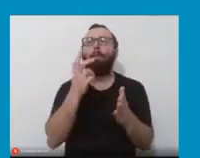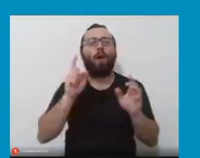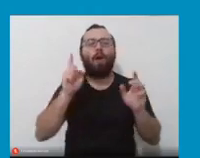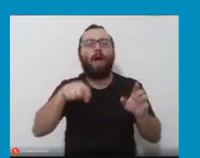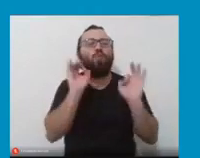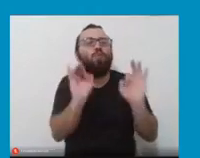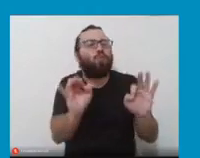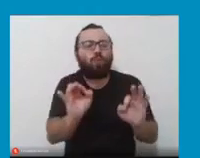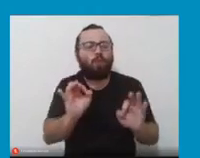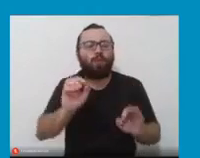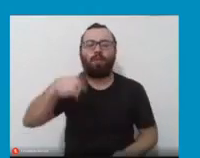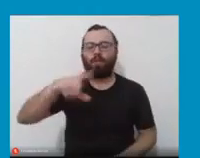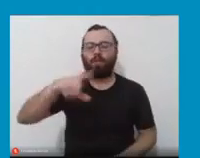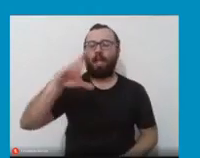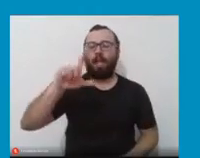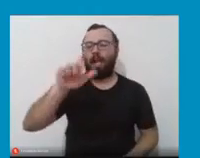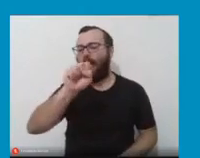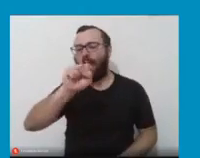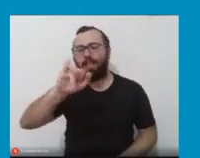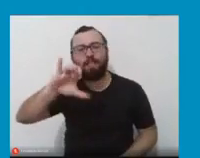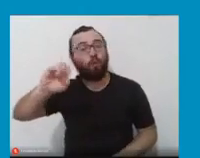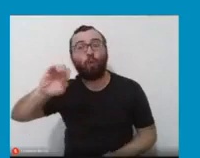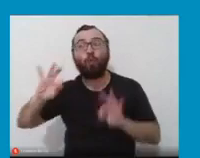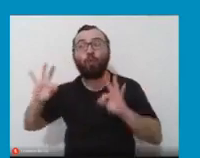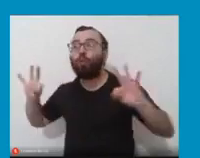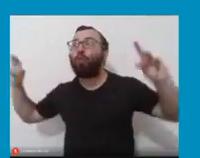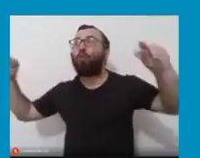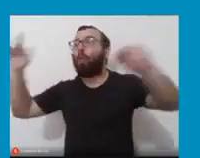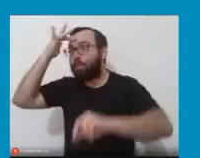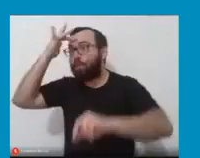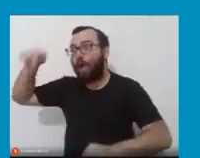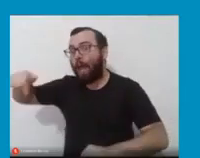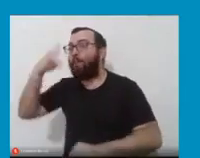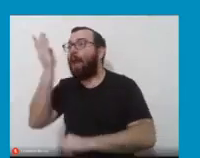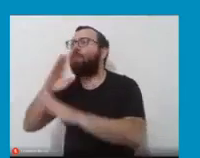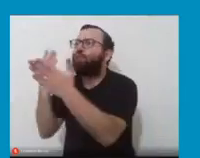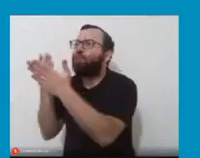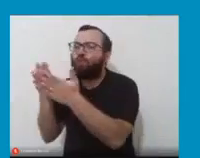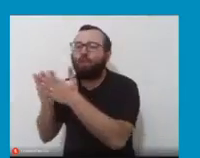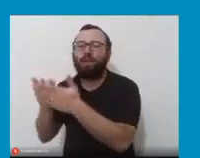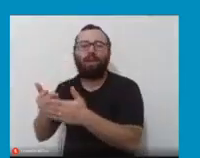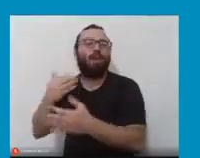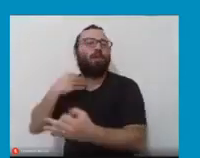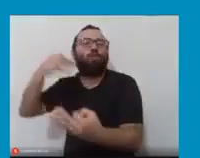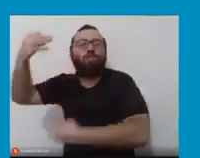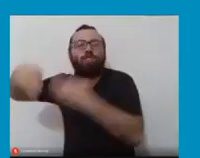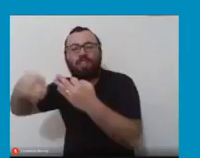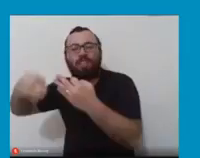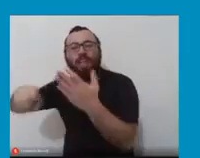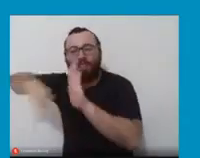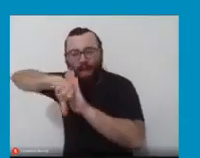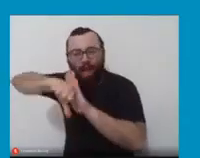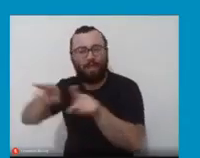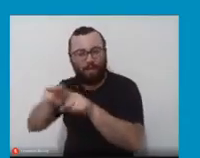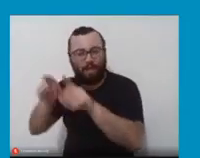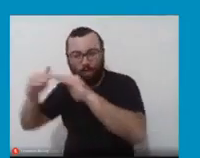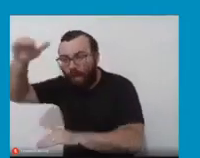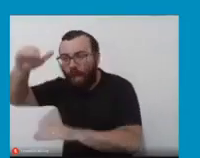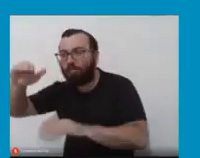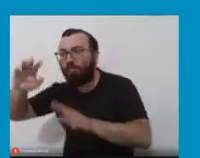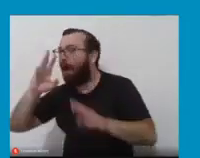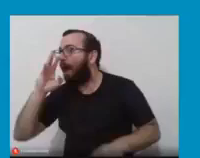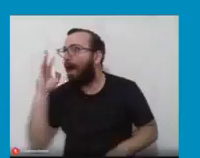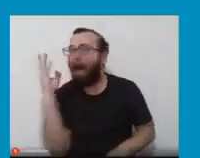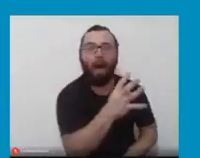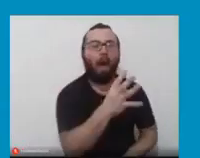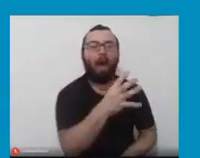clássico, referenciado por todos aqueles que no Brasil estudam justiça criminal e desigualdade. Nós temos também